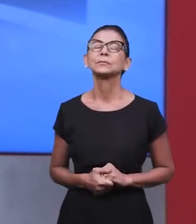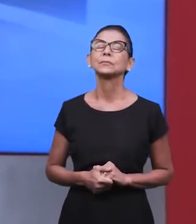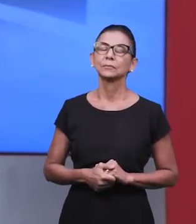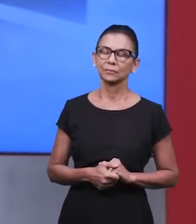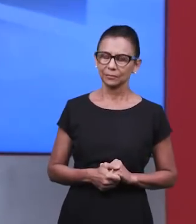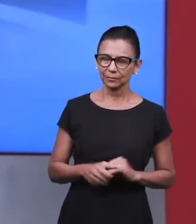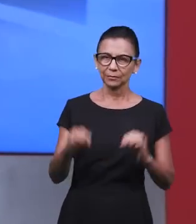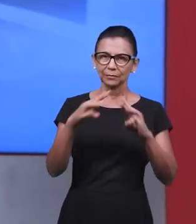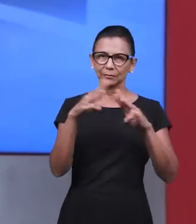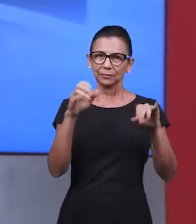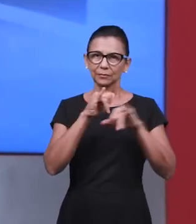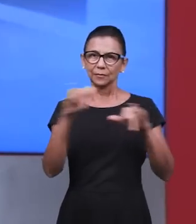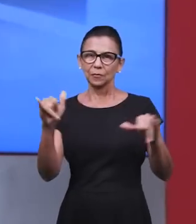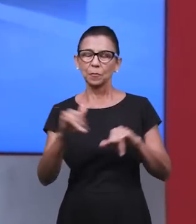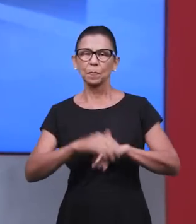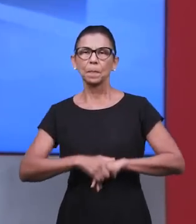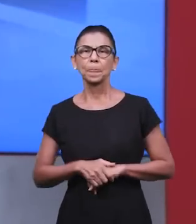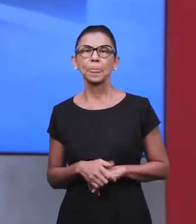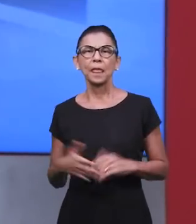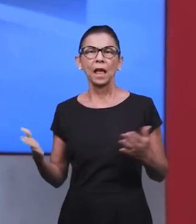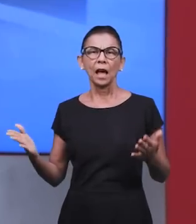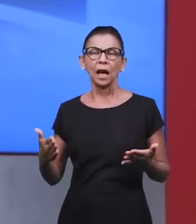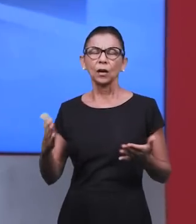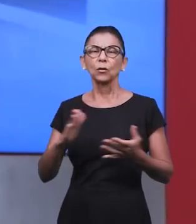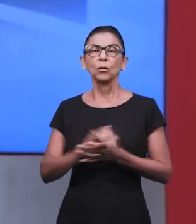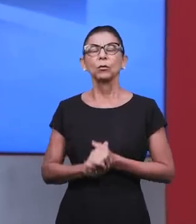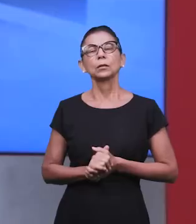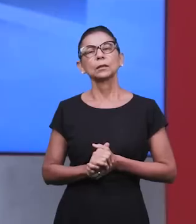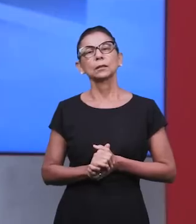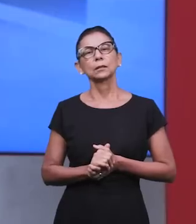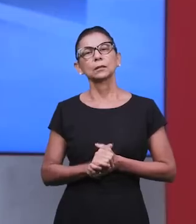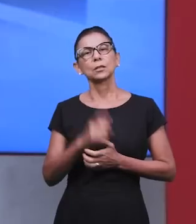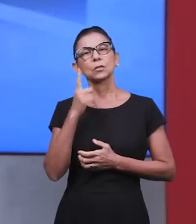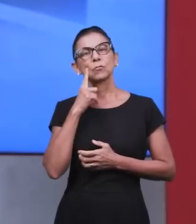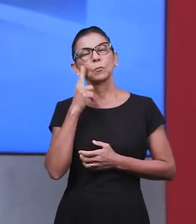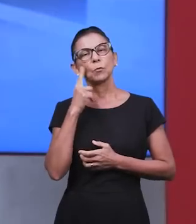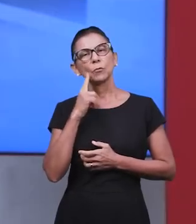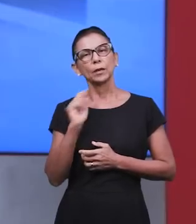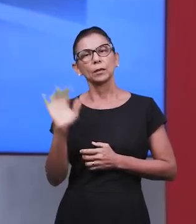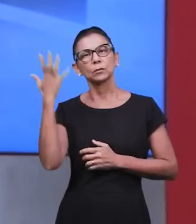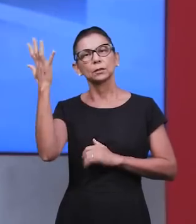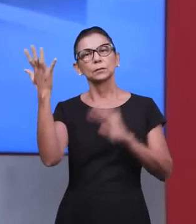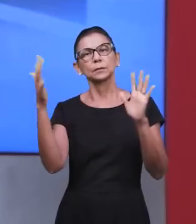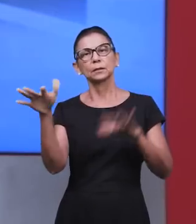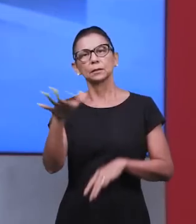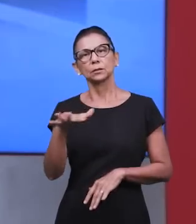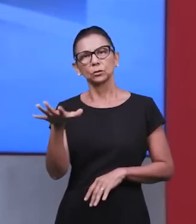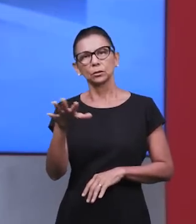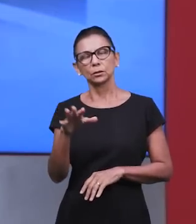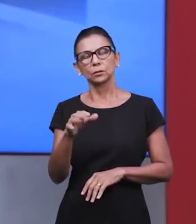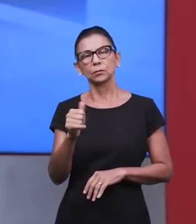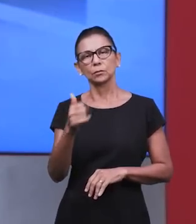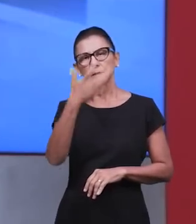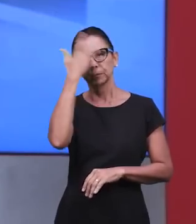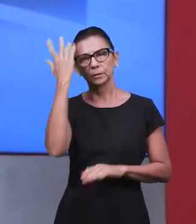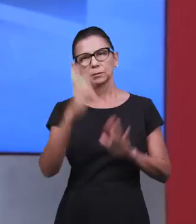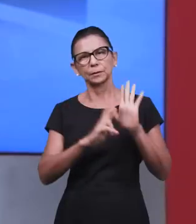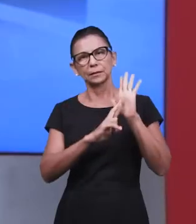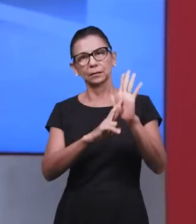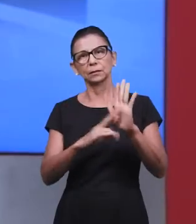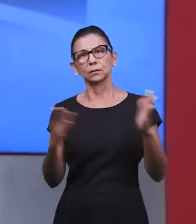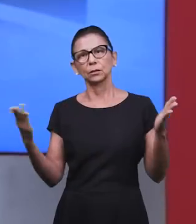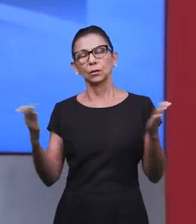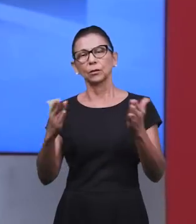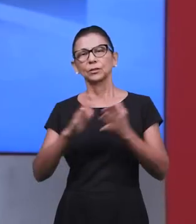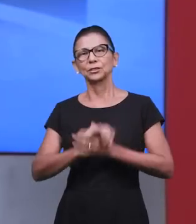os nossos correspondentes estão tendo mais tempo aí para estar falando conosco sobre os eventos aí das suas regiões. Vamos lá então? Hoje nós